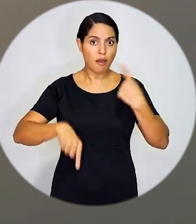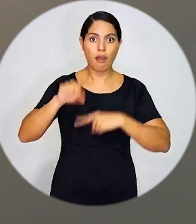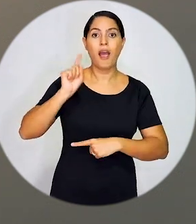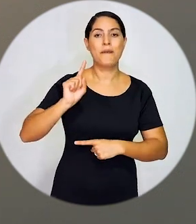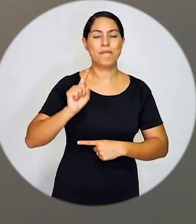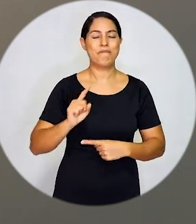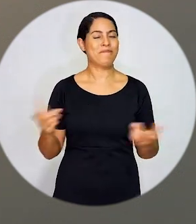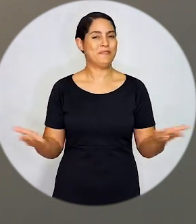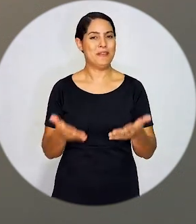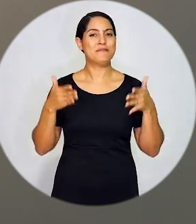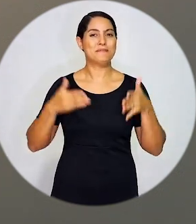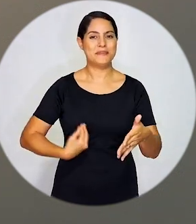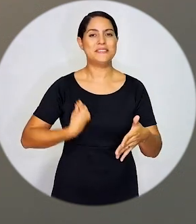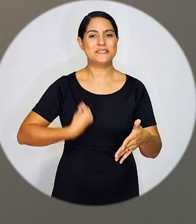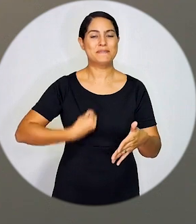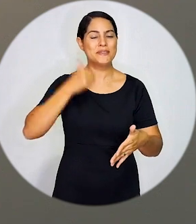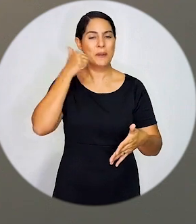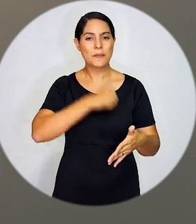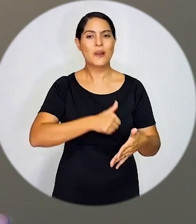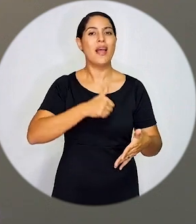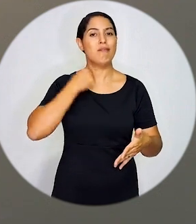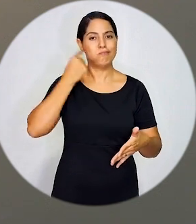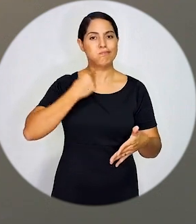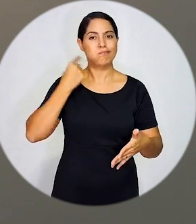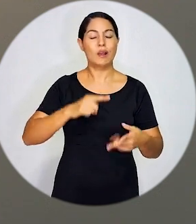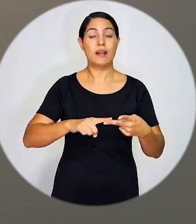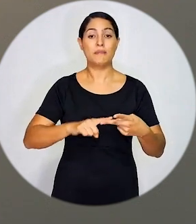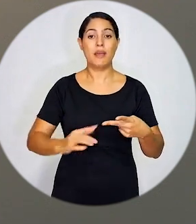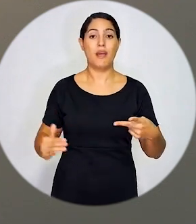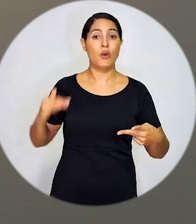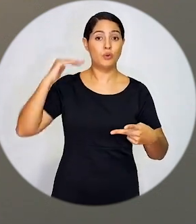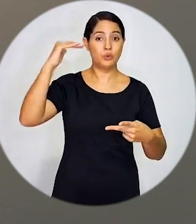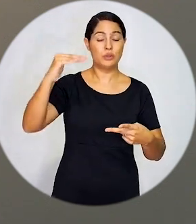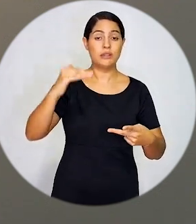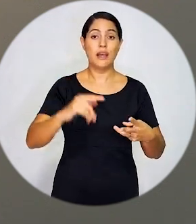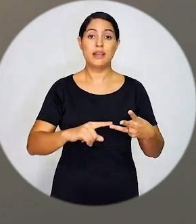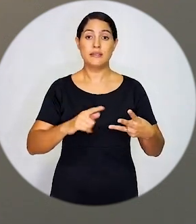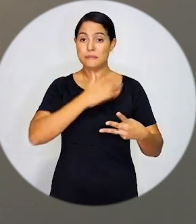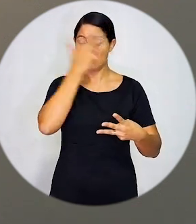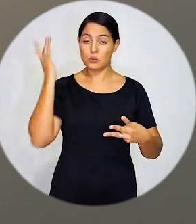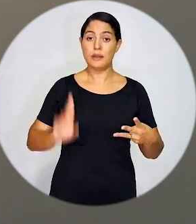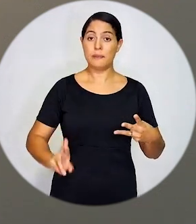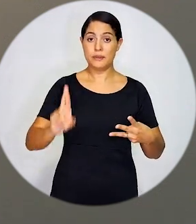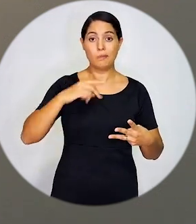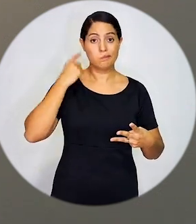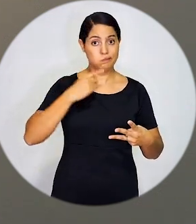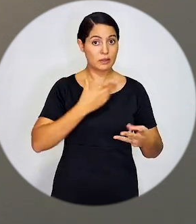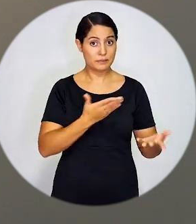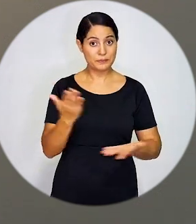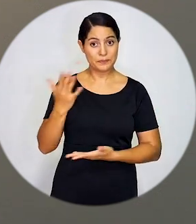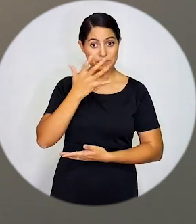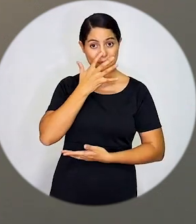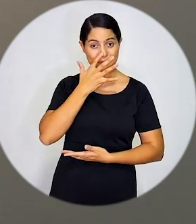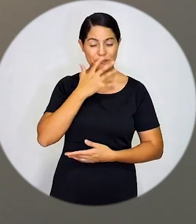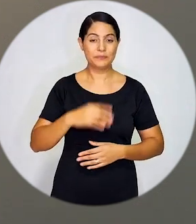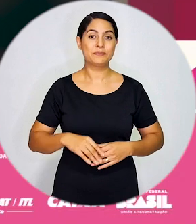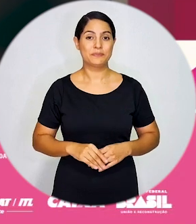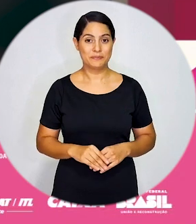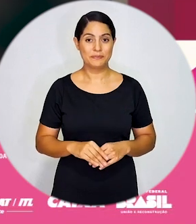Desafios, o evento contou com a participação de advogadas, autoridades e representantes da advocacia.